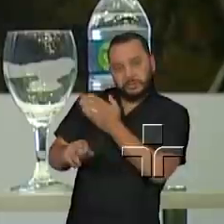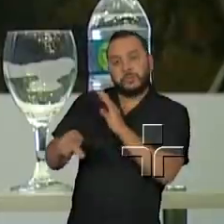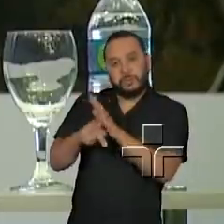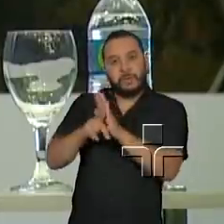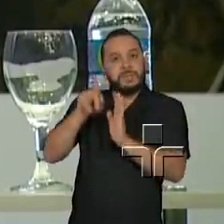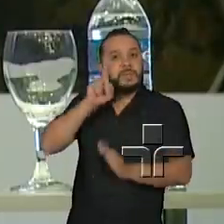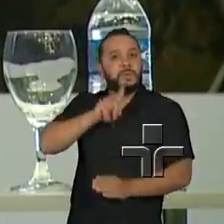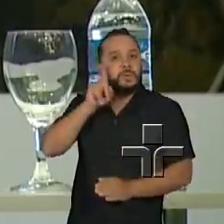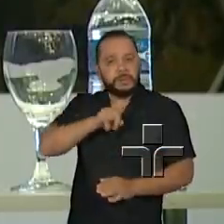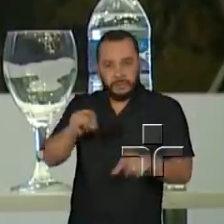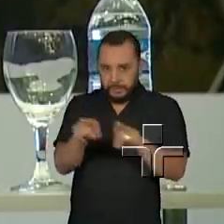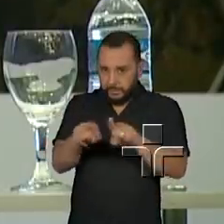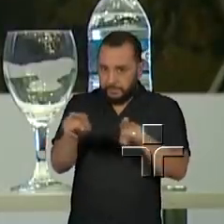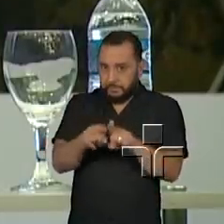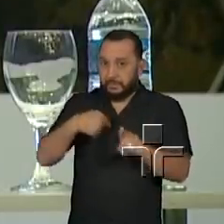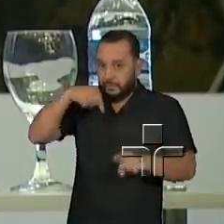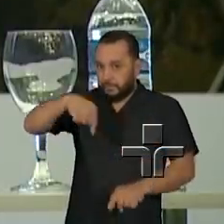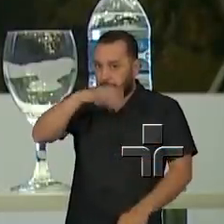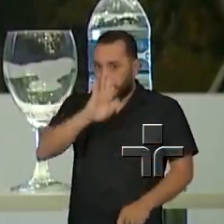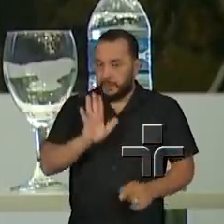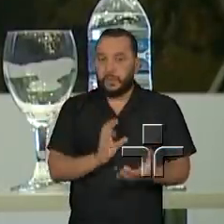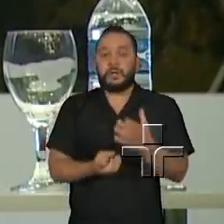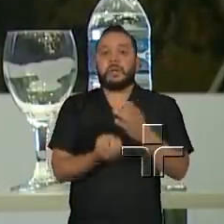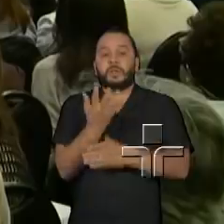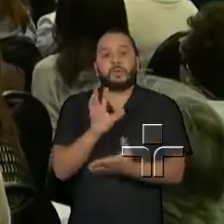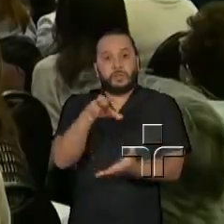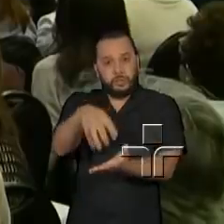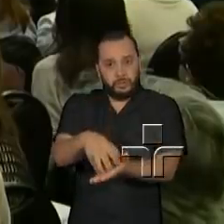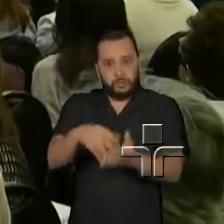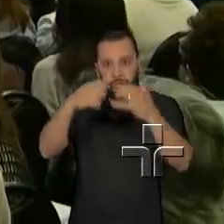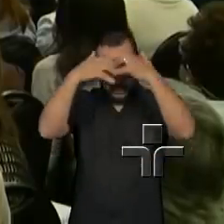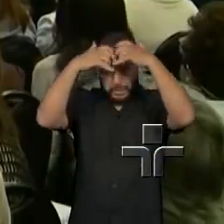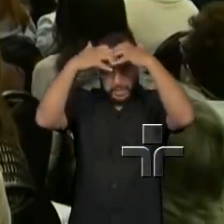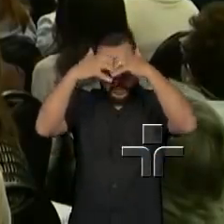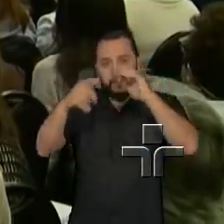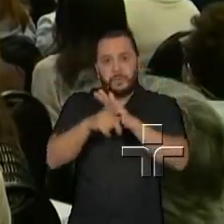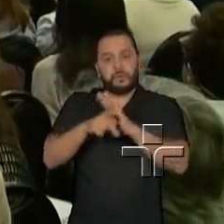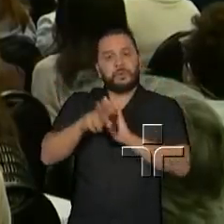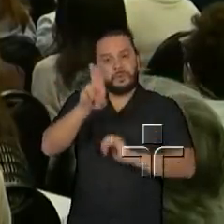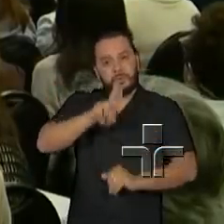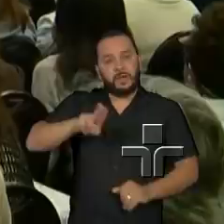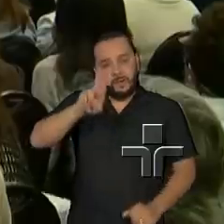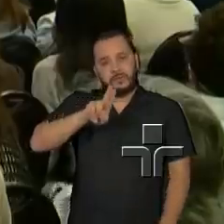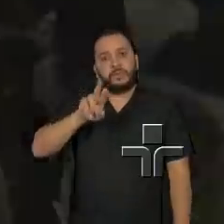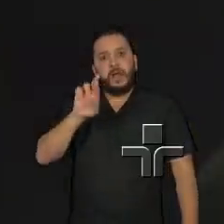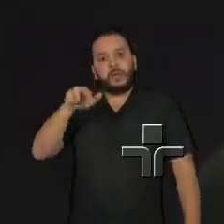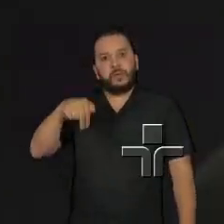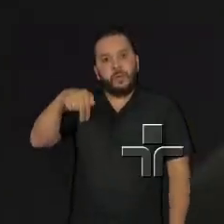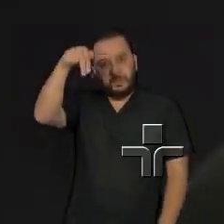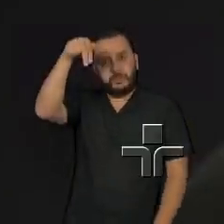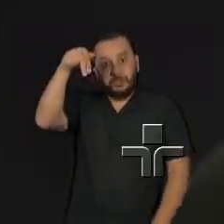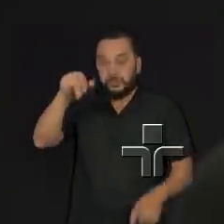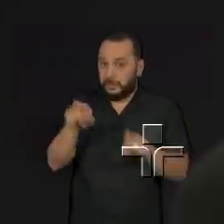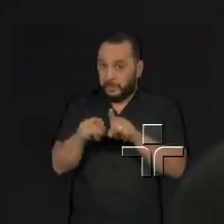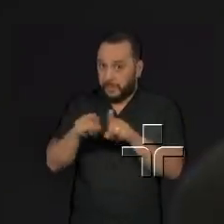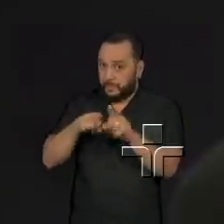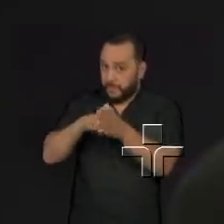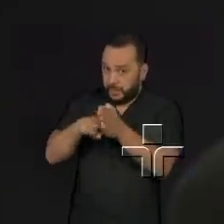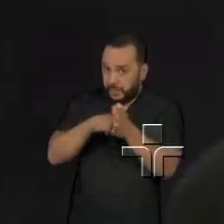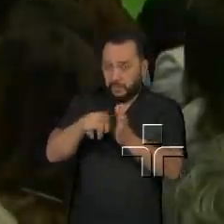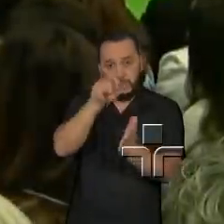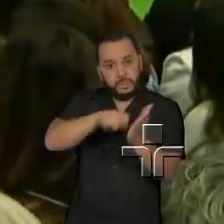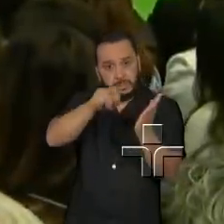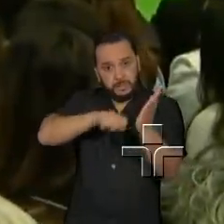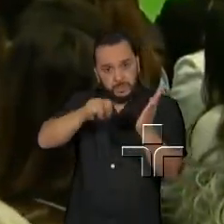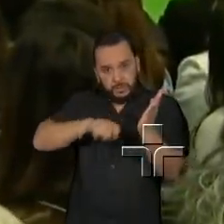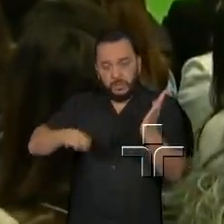Norte. No Brasil, foi um dos fundadores do Instituto do Cérebro da Universidade Federal do Rio Grande do Norte. Além de pesquisador e